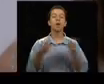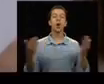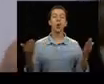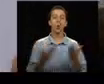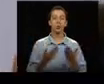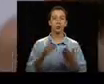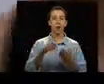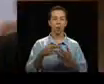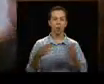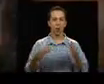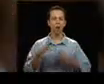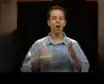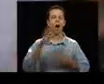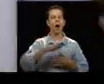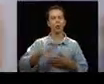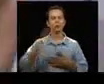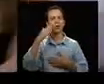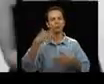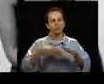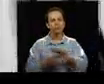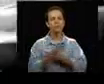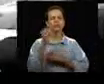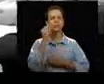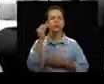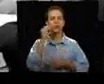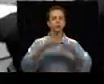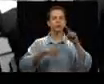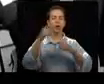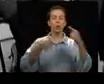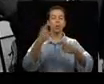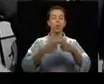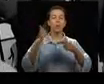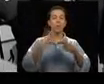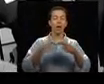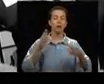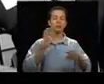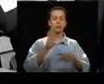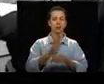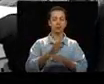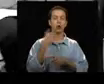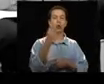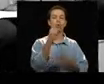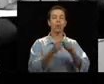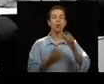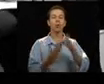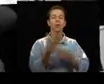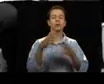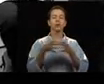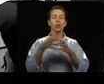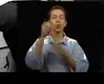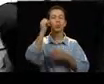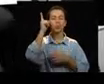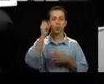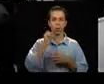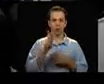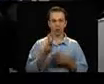O que nós vamos fazer hoje é uma coisa que alguns alunos nossos já têm experiência da disciplina Política e Problemática da Assistência, que a gente vai